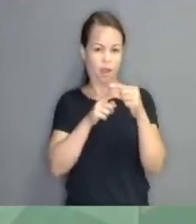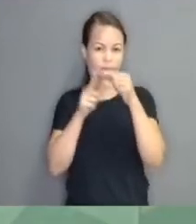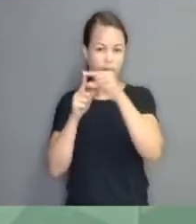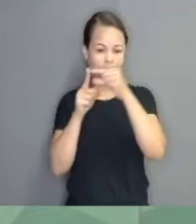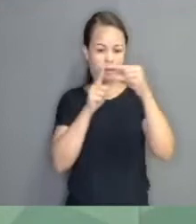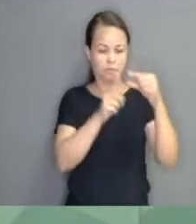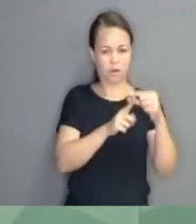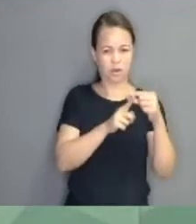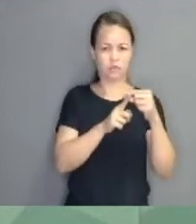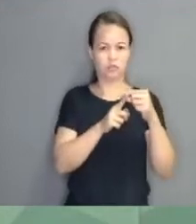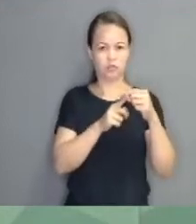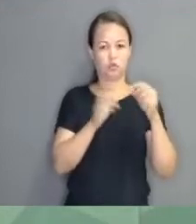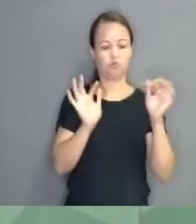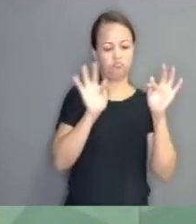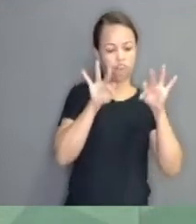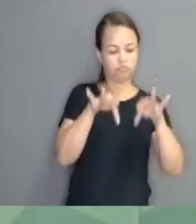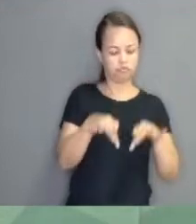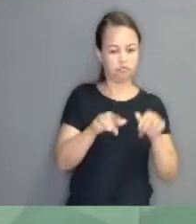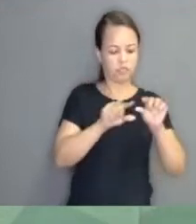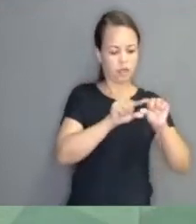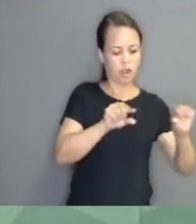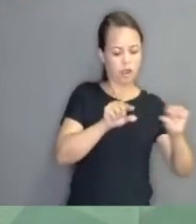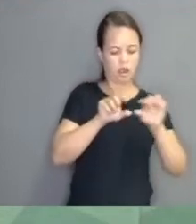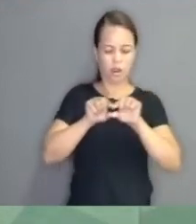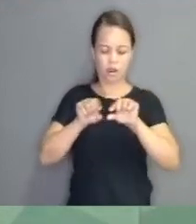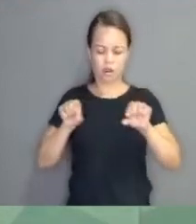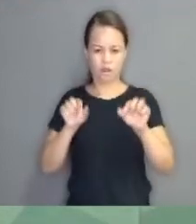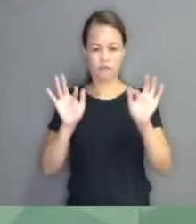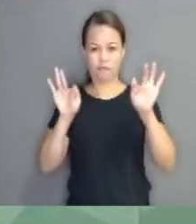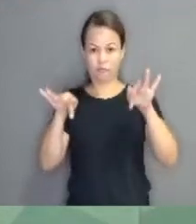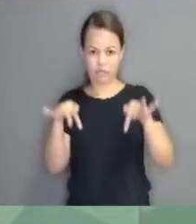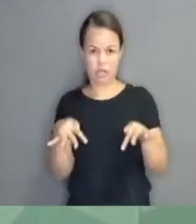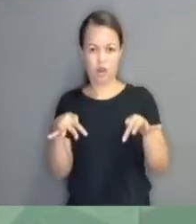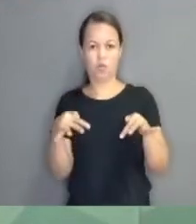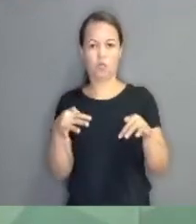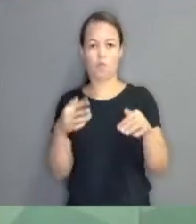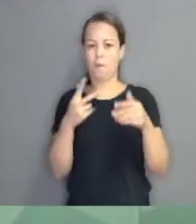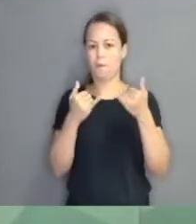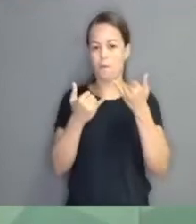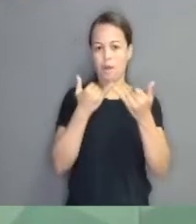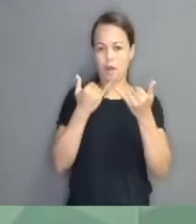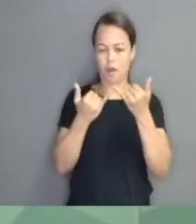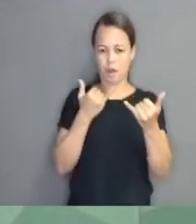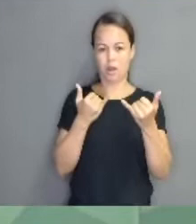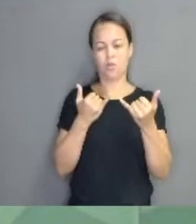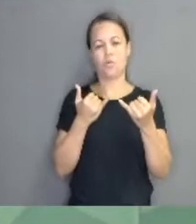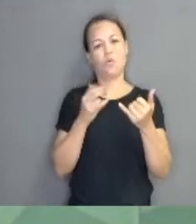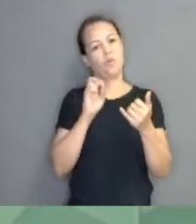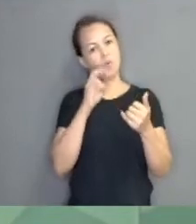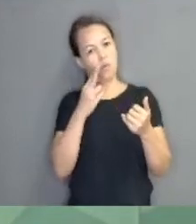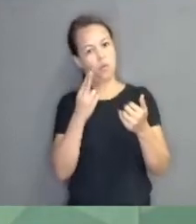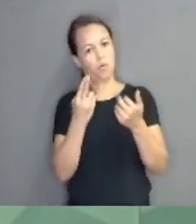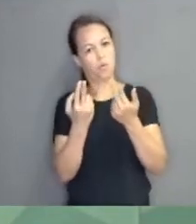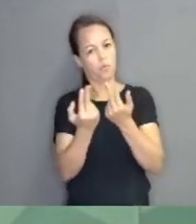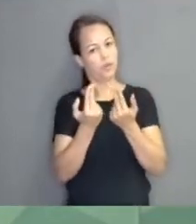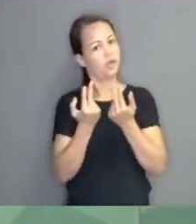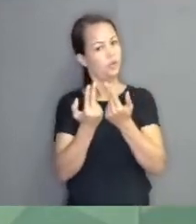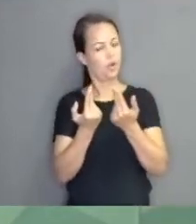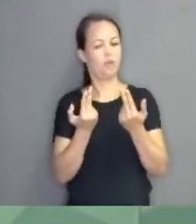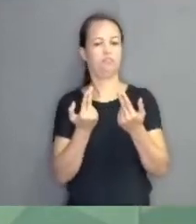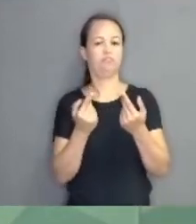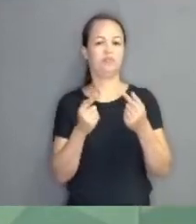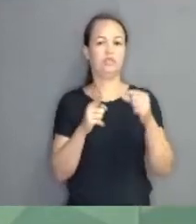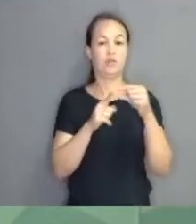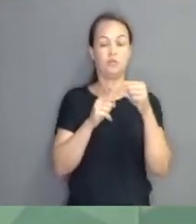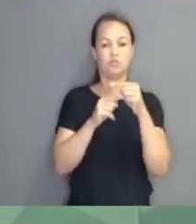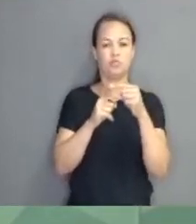apresentam são as finais iguais ou parecidos né então quando a gente tem essas